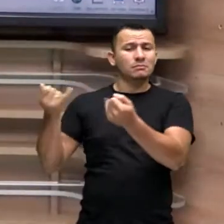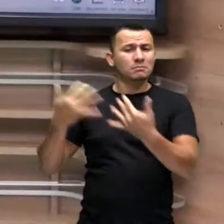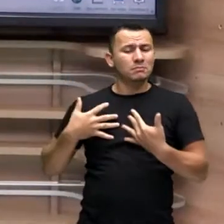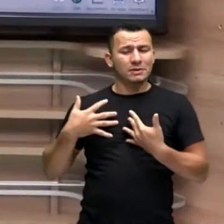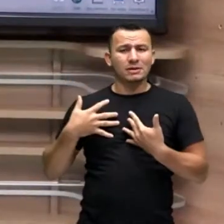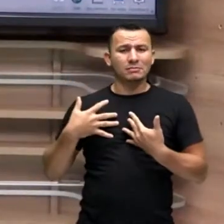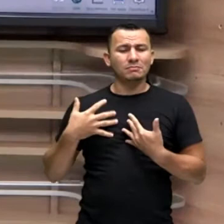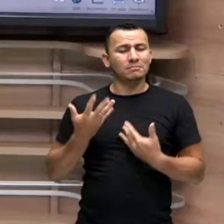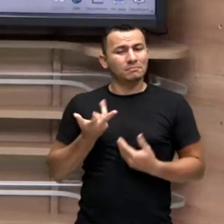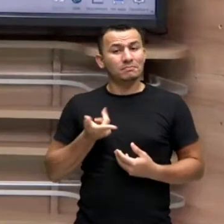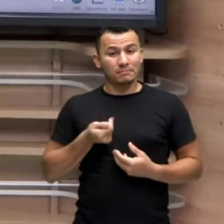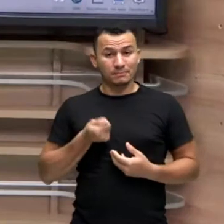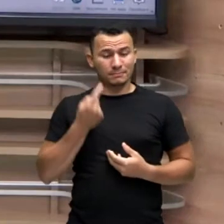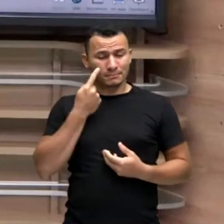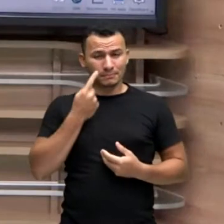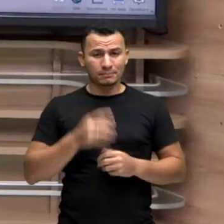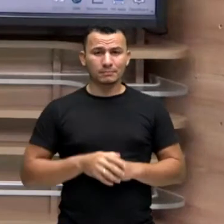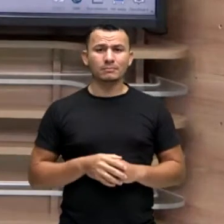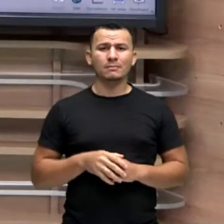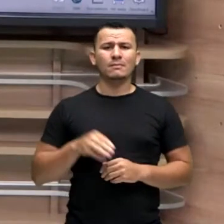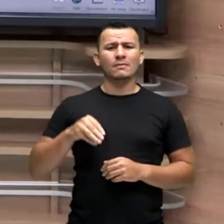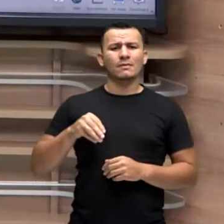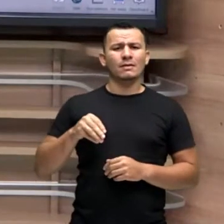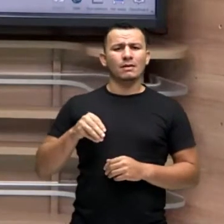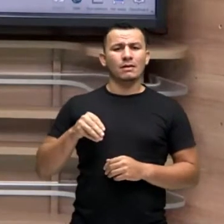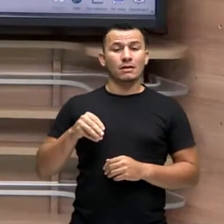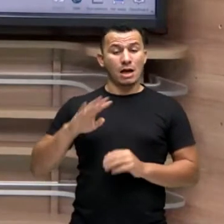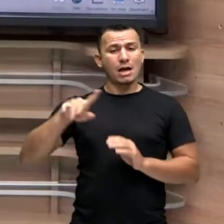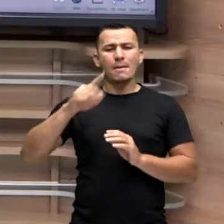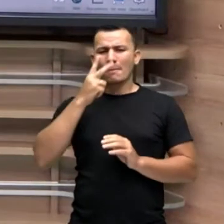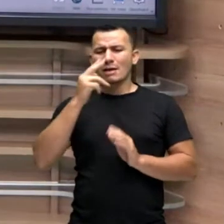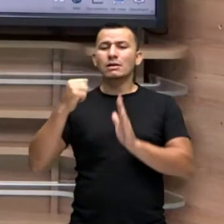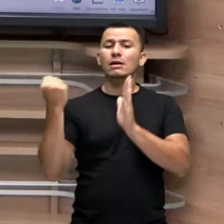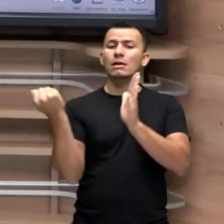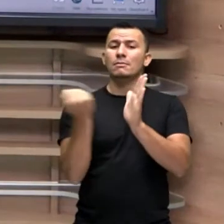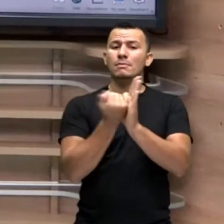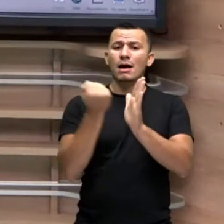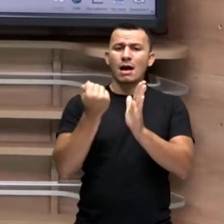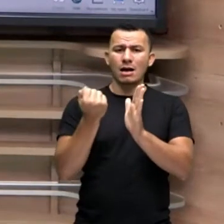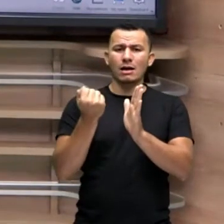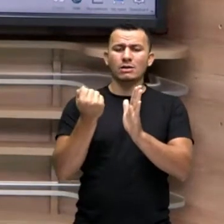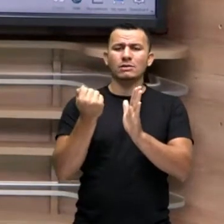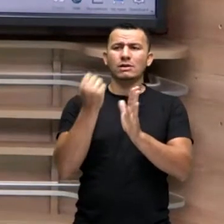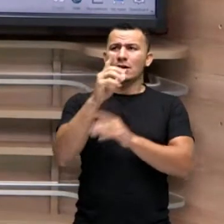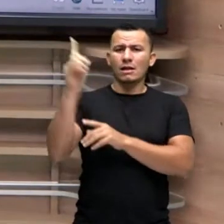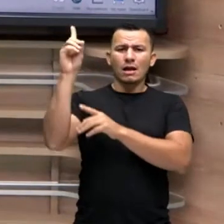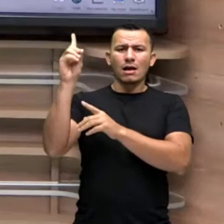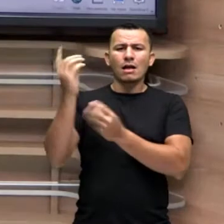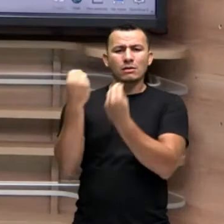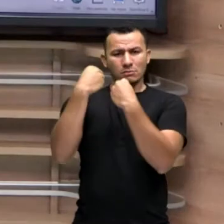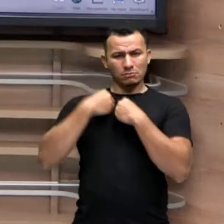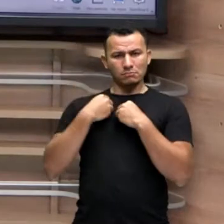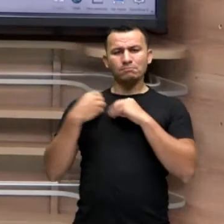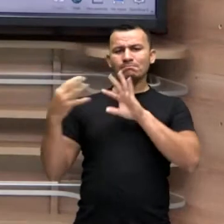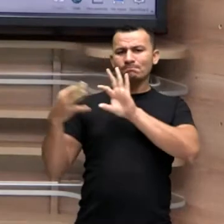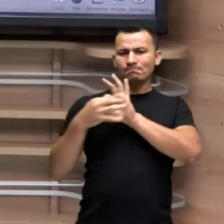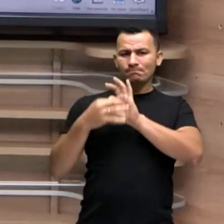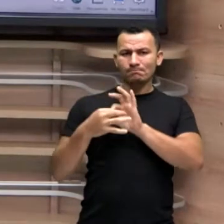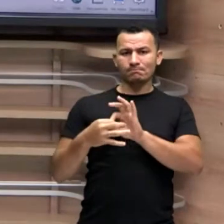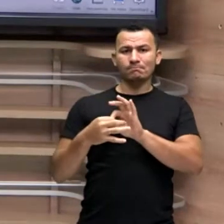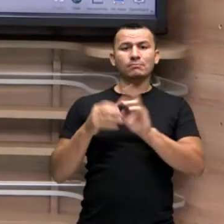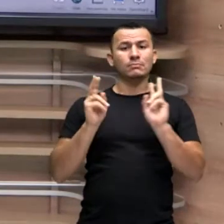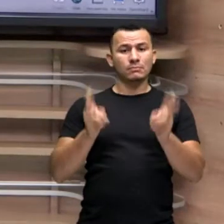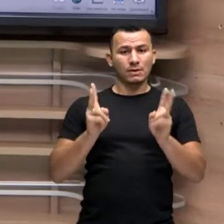coisa muito bonita né marcas do eterno estão em mim bom então